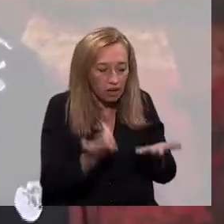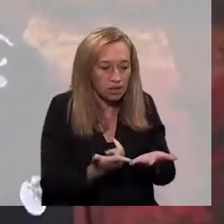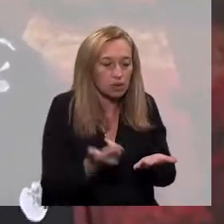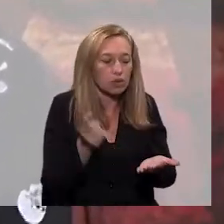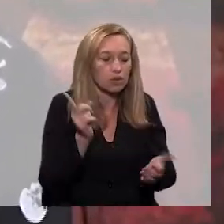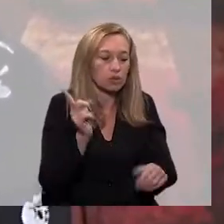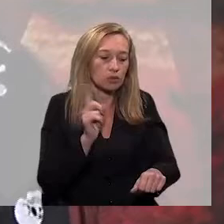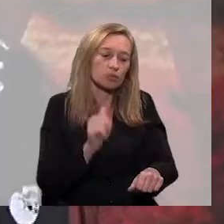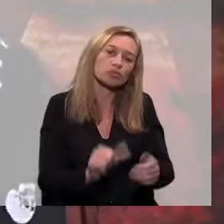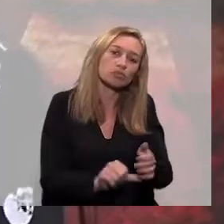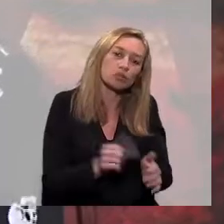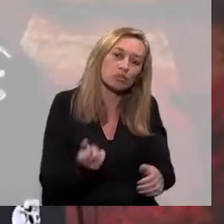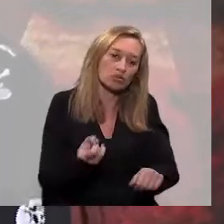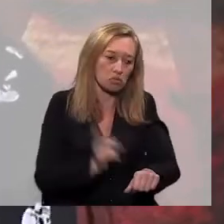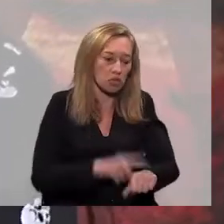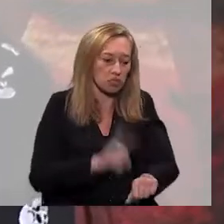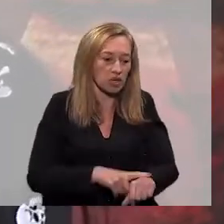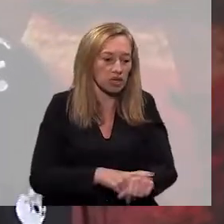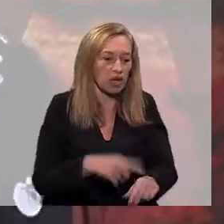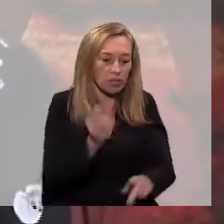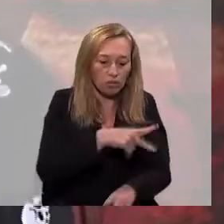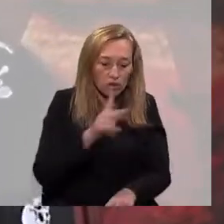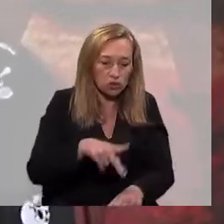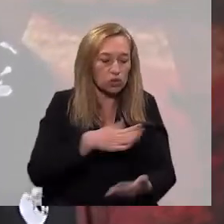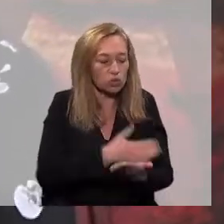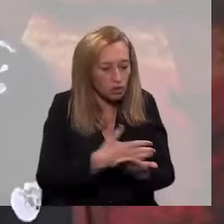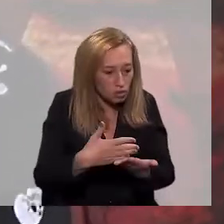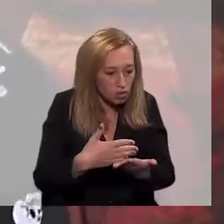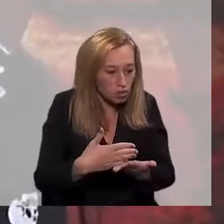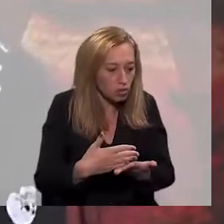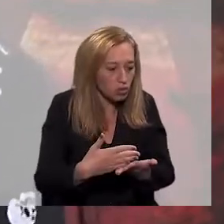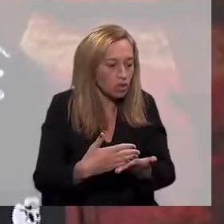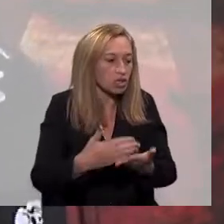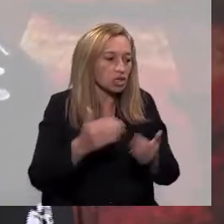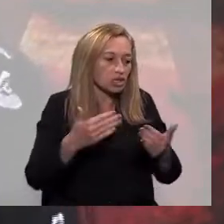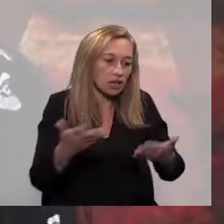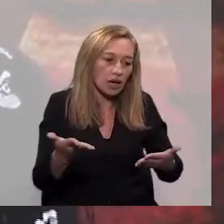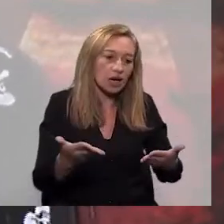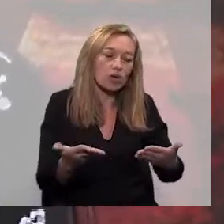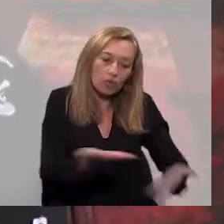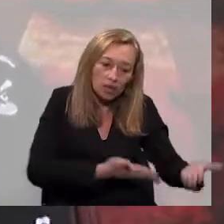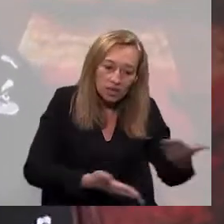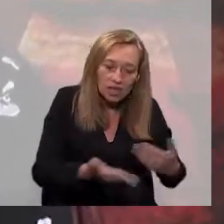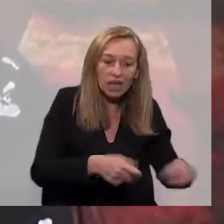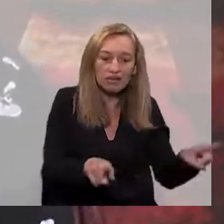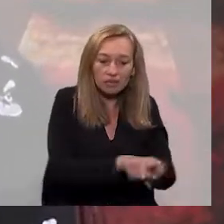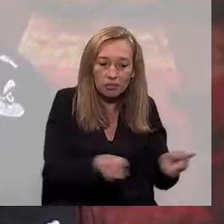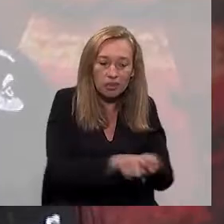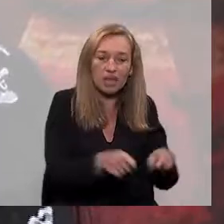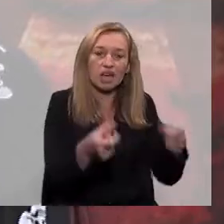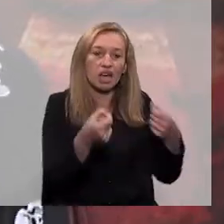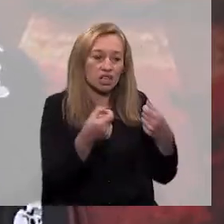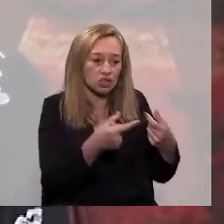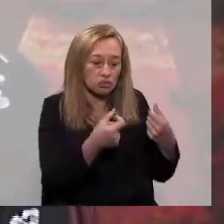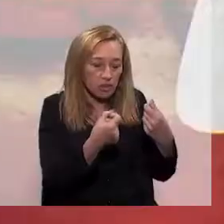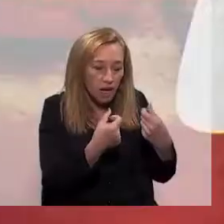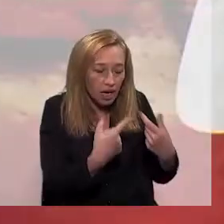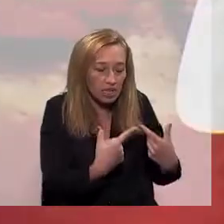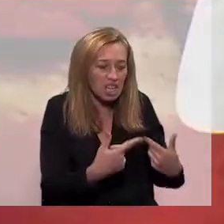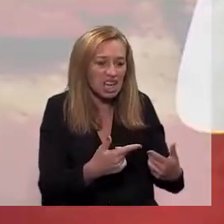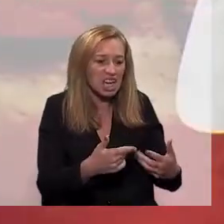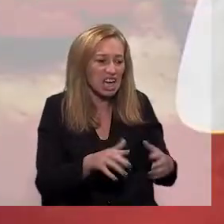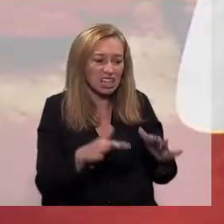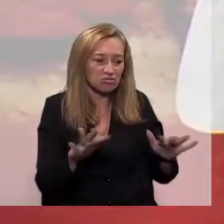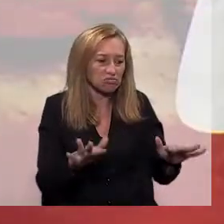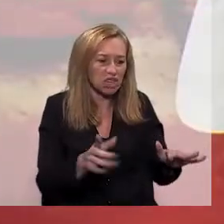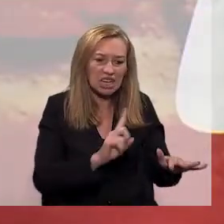aula, no primeiro tempo, que foi no 9º ano, a professora começou a participar disso também. Ou seja, ela não chamou